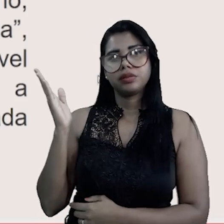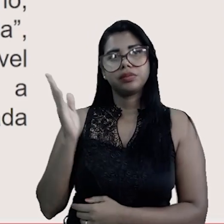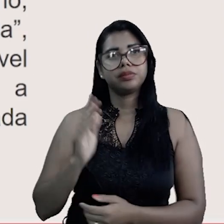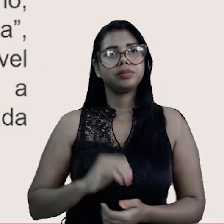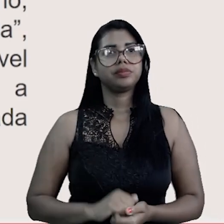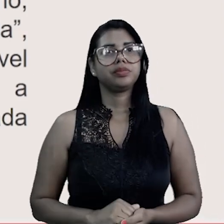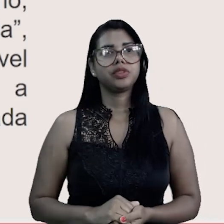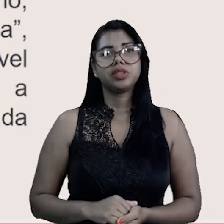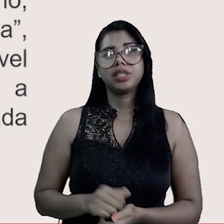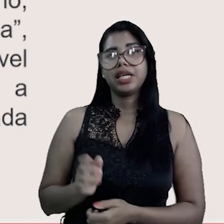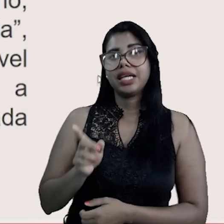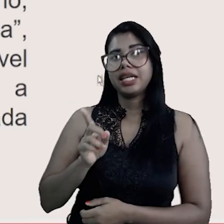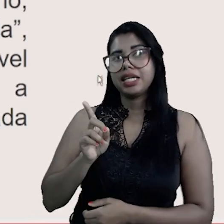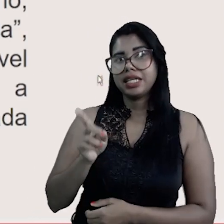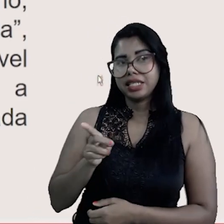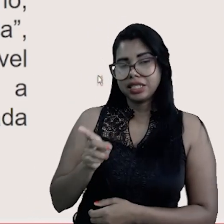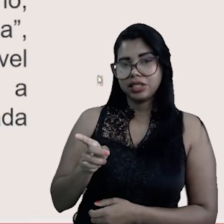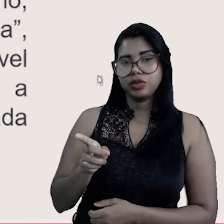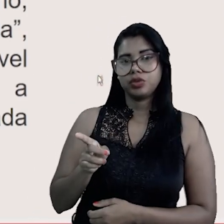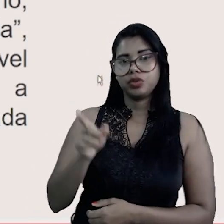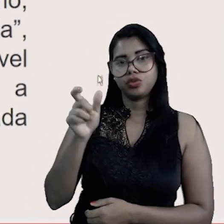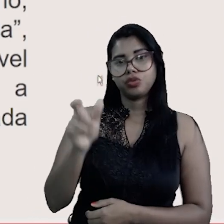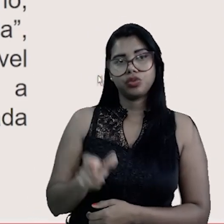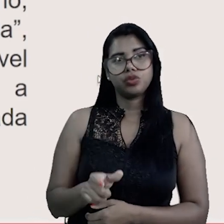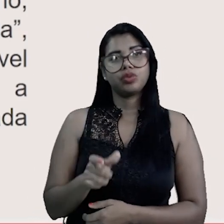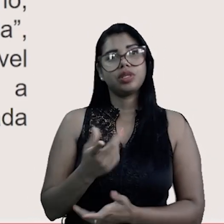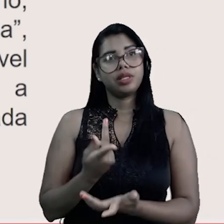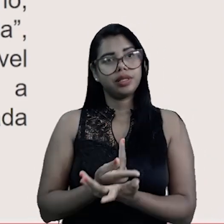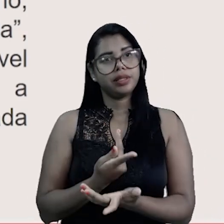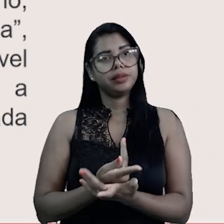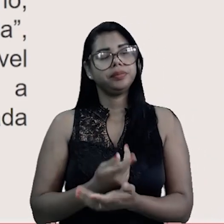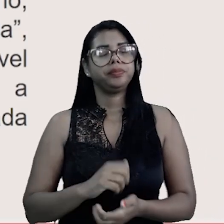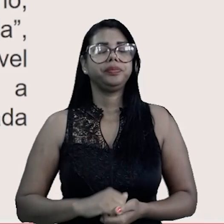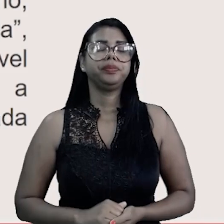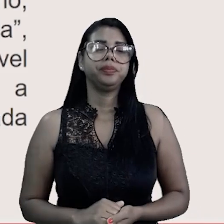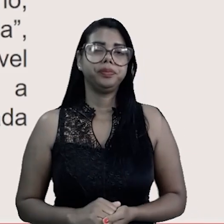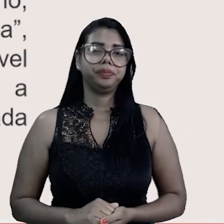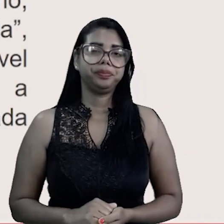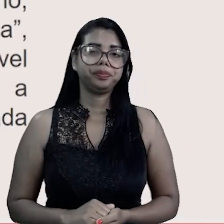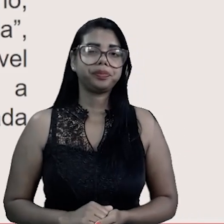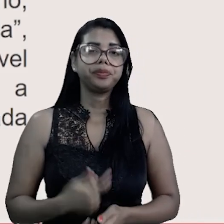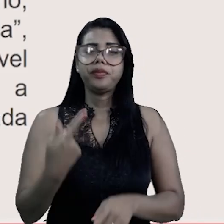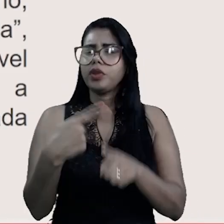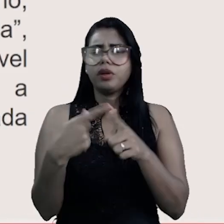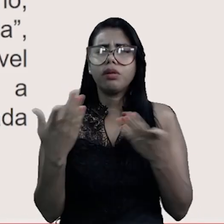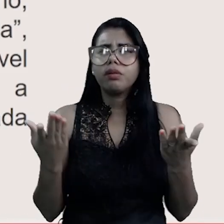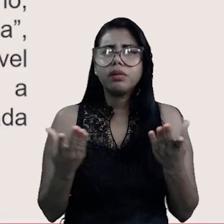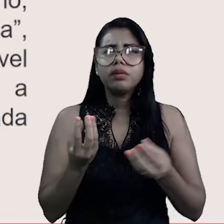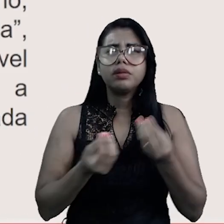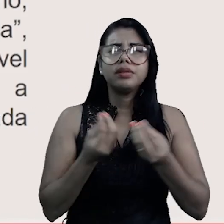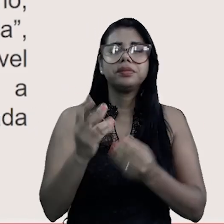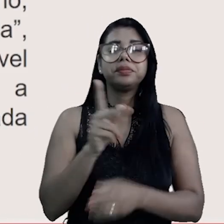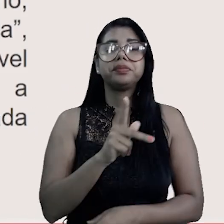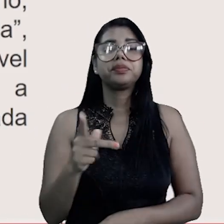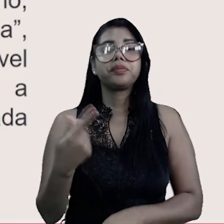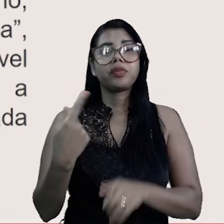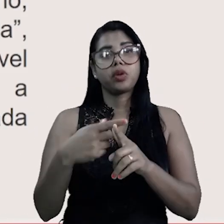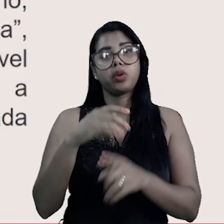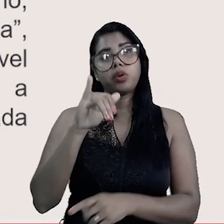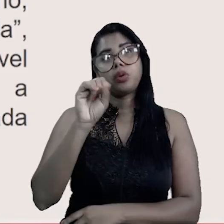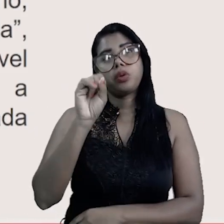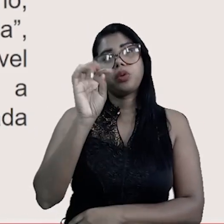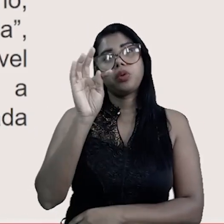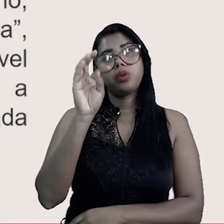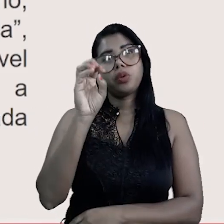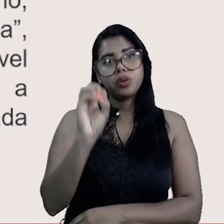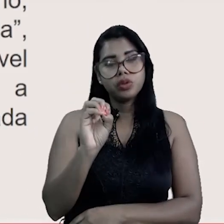certamente ela iria cometer uma falha, tá? Por quê, professor? Porque isto, ela iria dizer do que